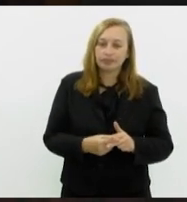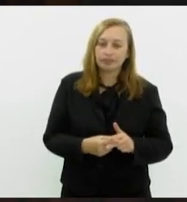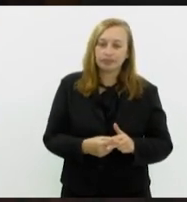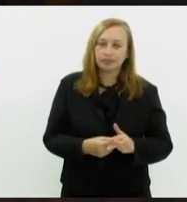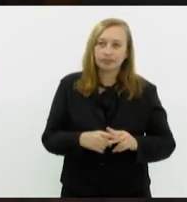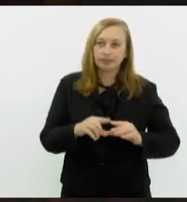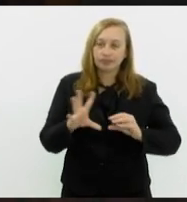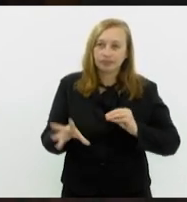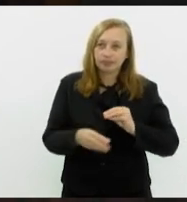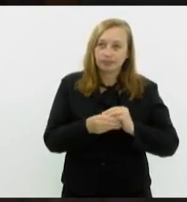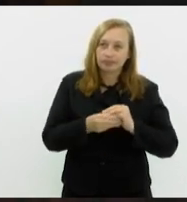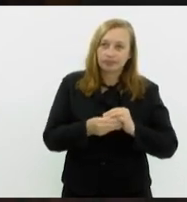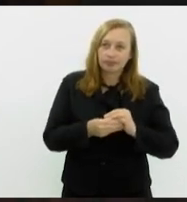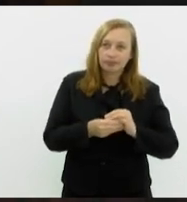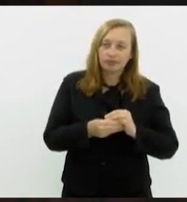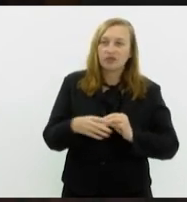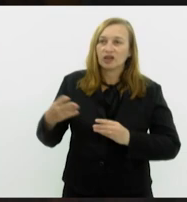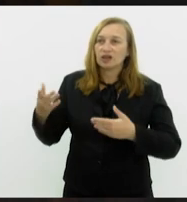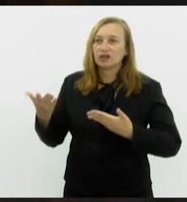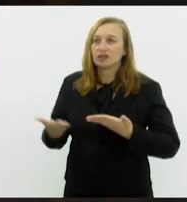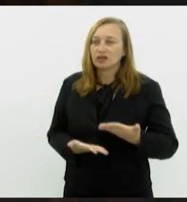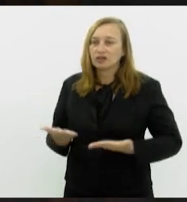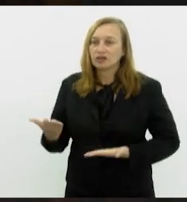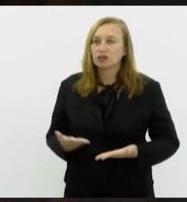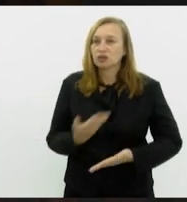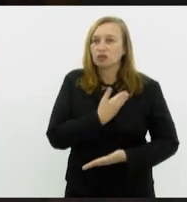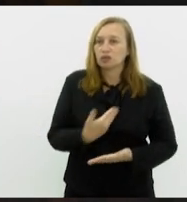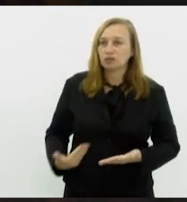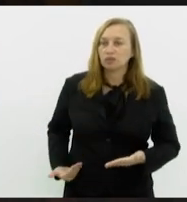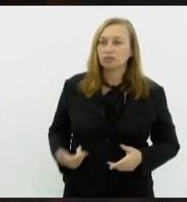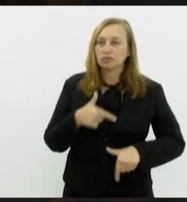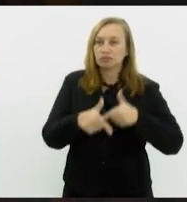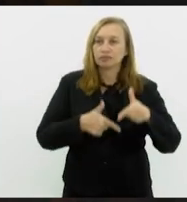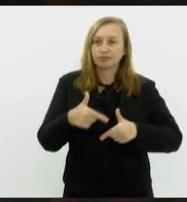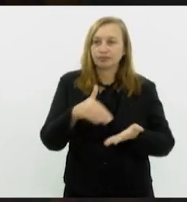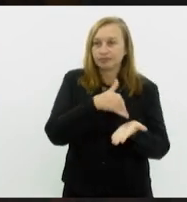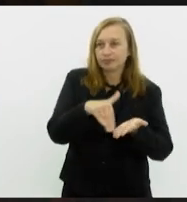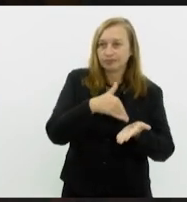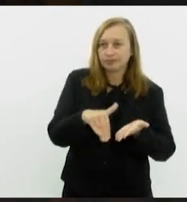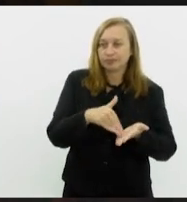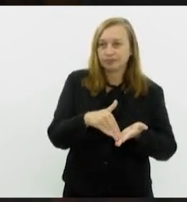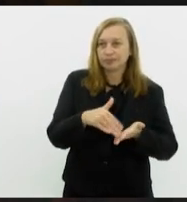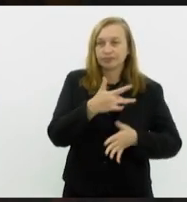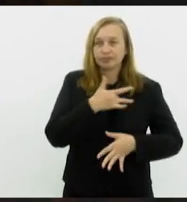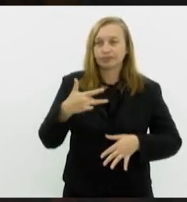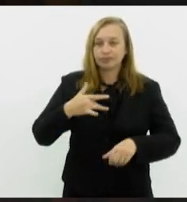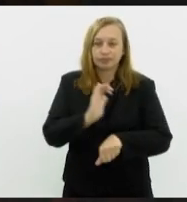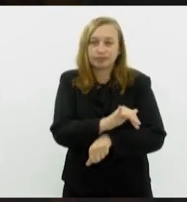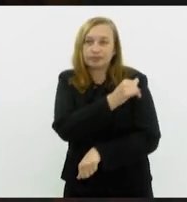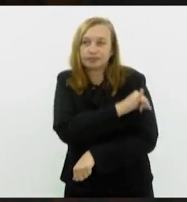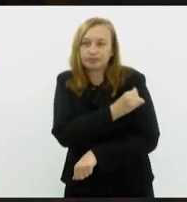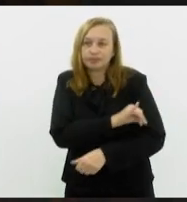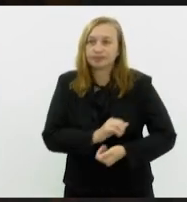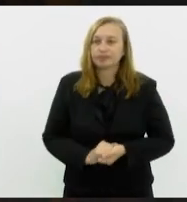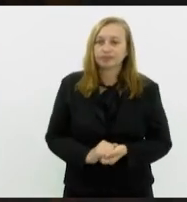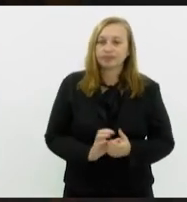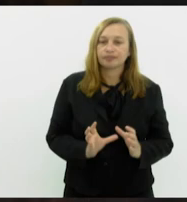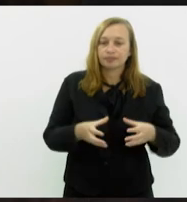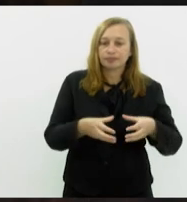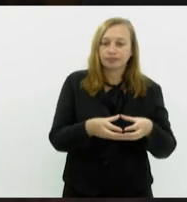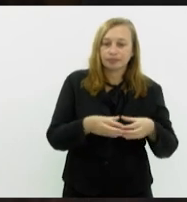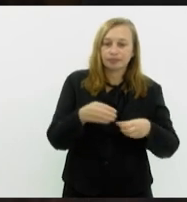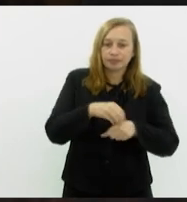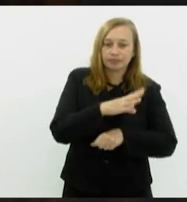adicional de insalubridade aos servidores públicos lotados na Secretaria de Saúde do Estado do Rio de Janeiro. É, parecer da comissão de indicação